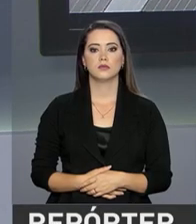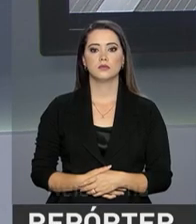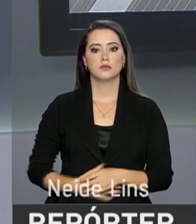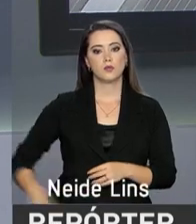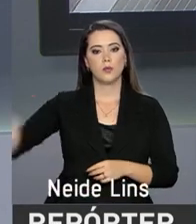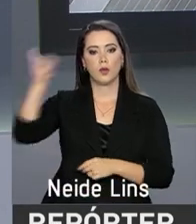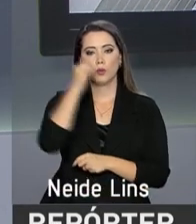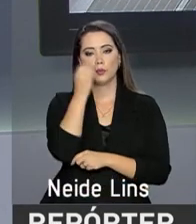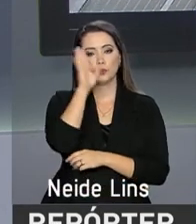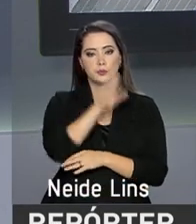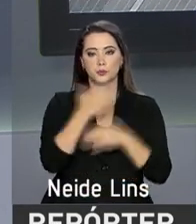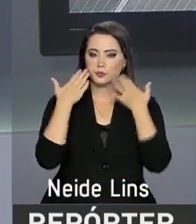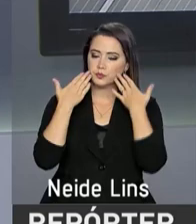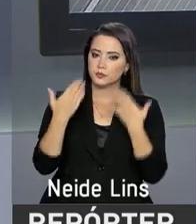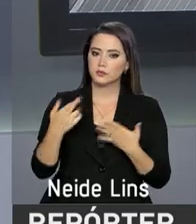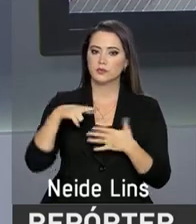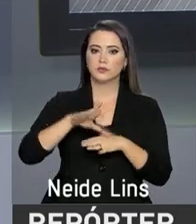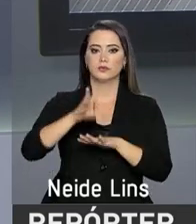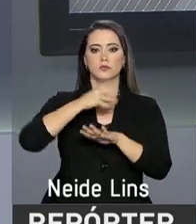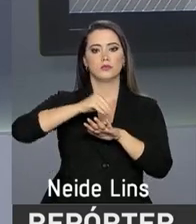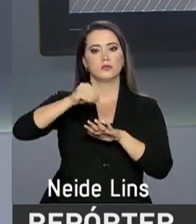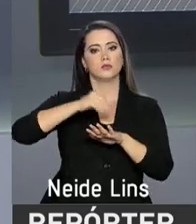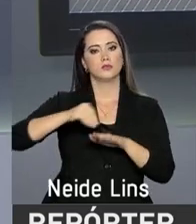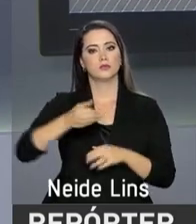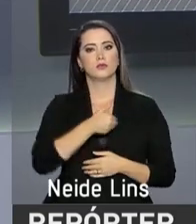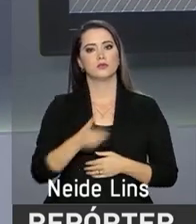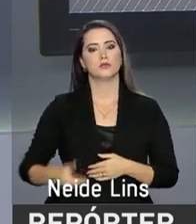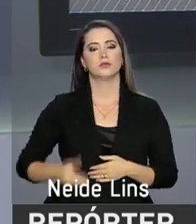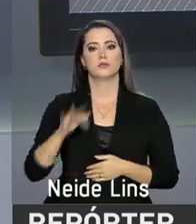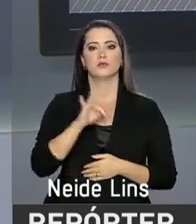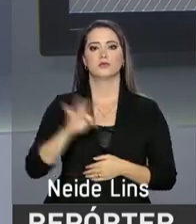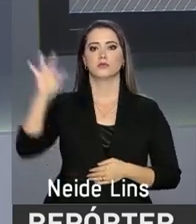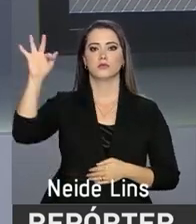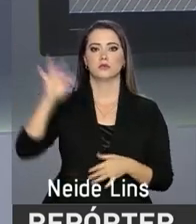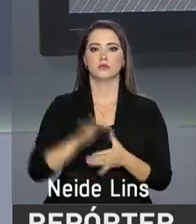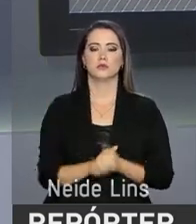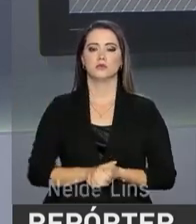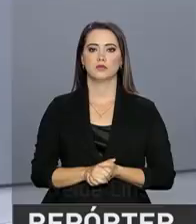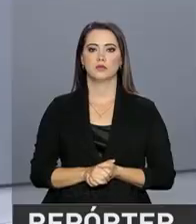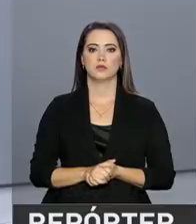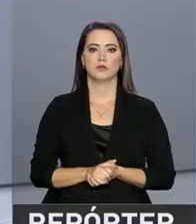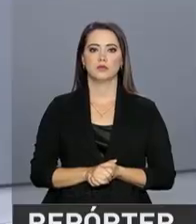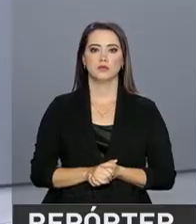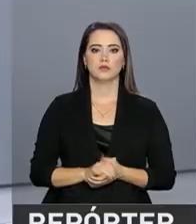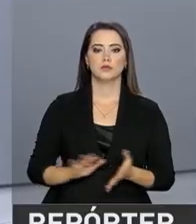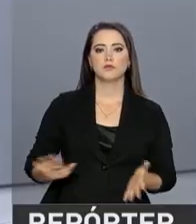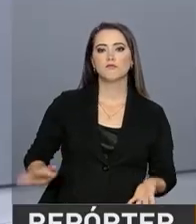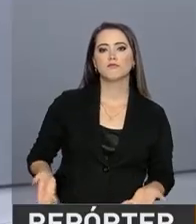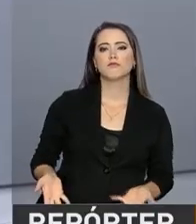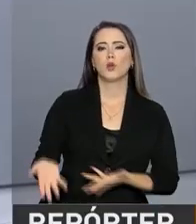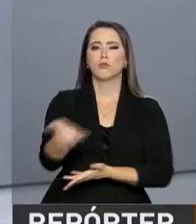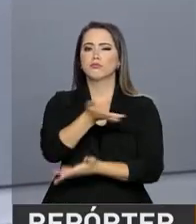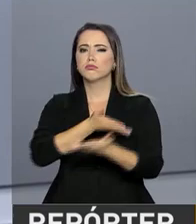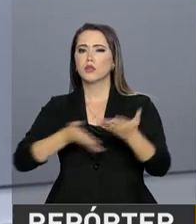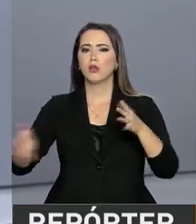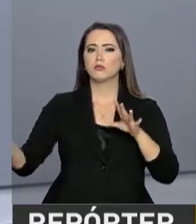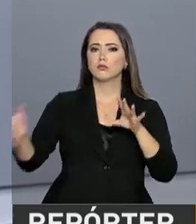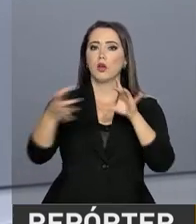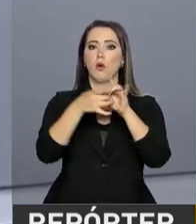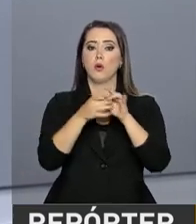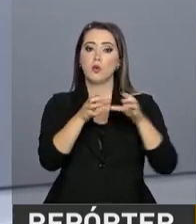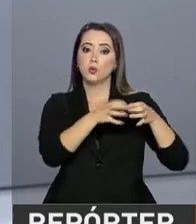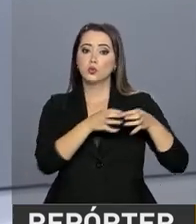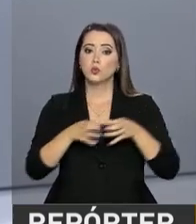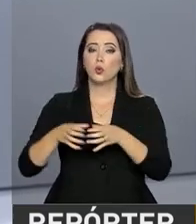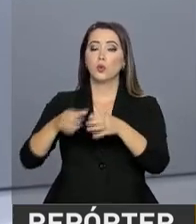Olá, boa tarde. Está no ar mais um Repórter NBR com as notícias do governo federal. Incentivar o